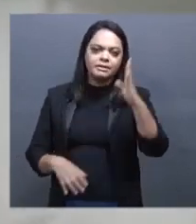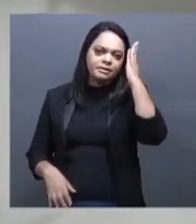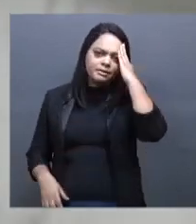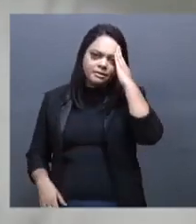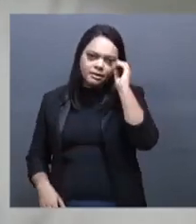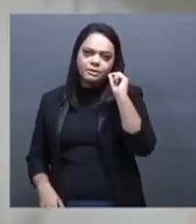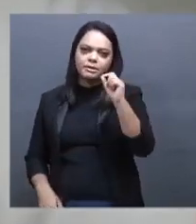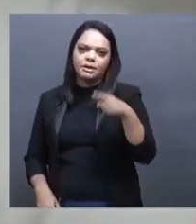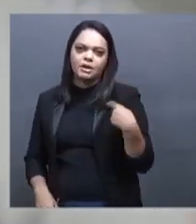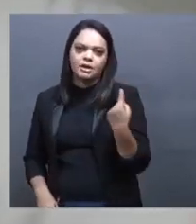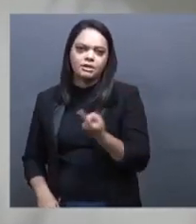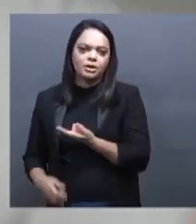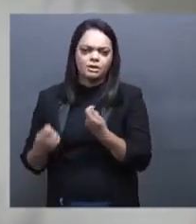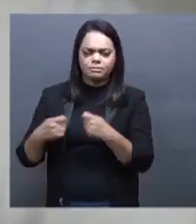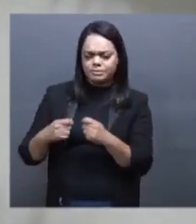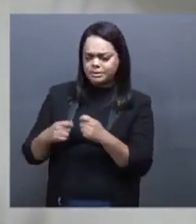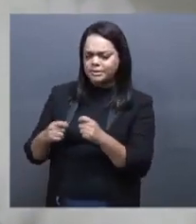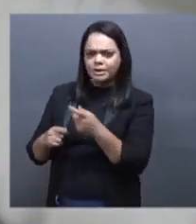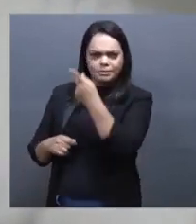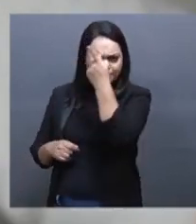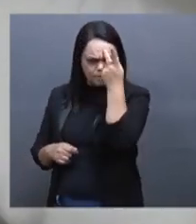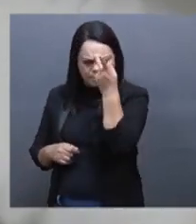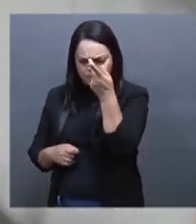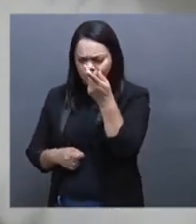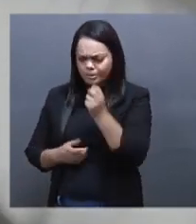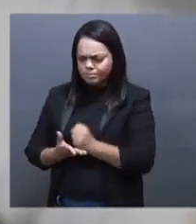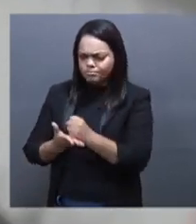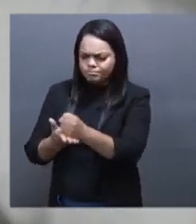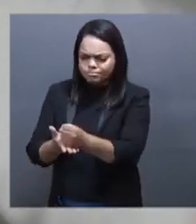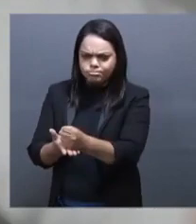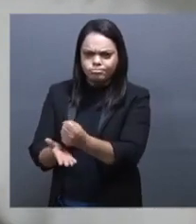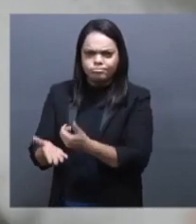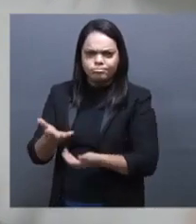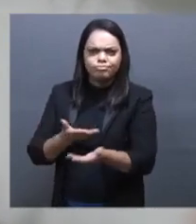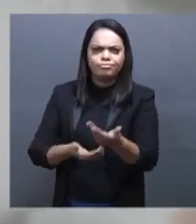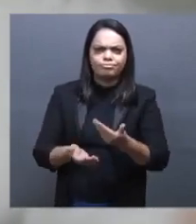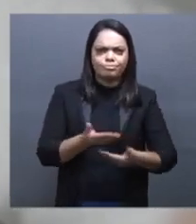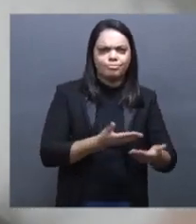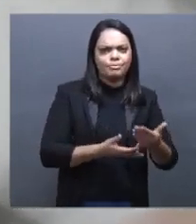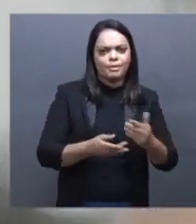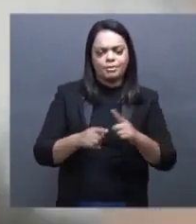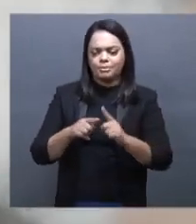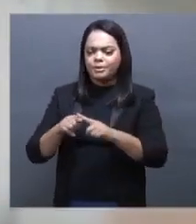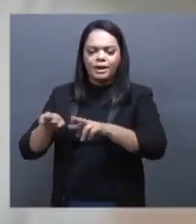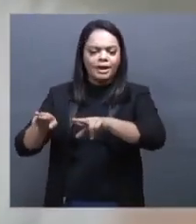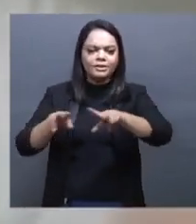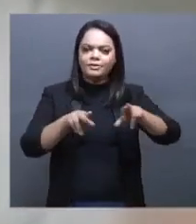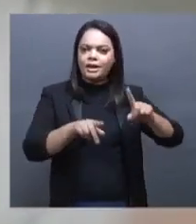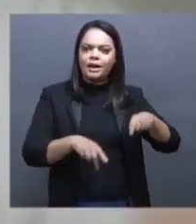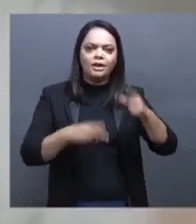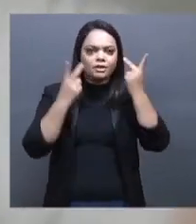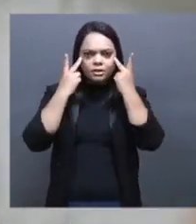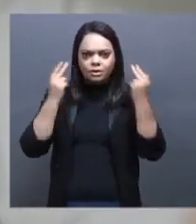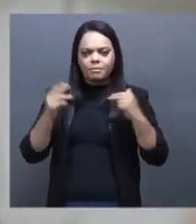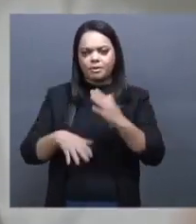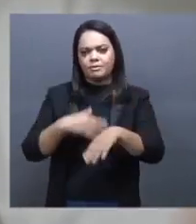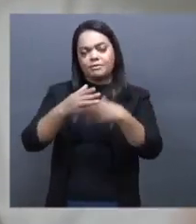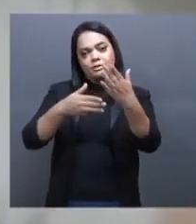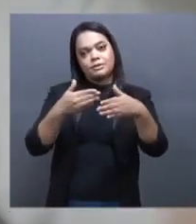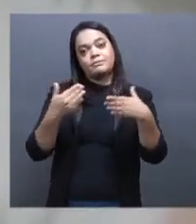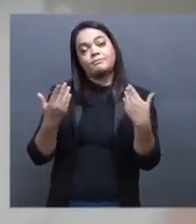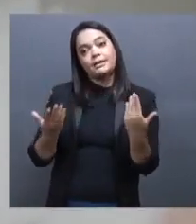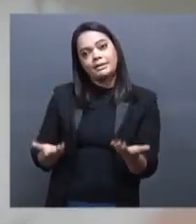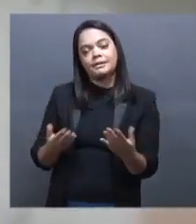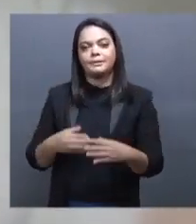entender que precisamos um dos outros, que a diversidade e as diferenças fazem parte do nosso processo de evolução.